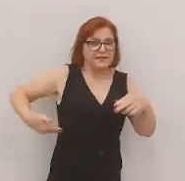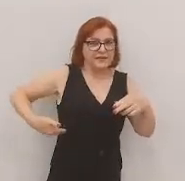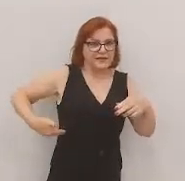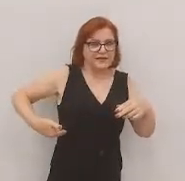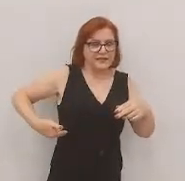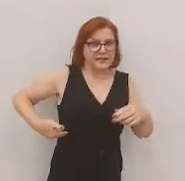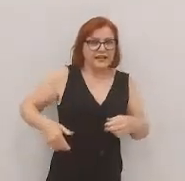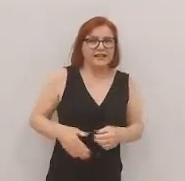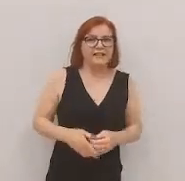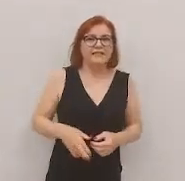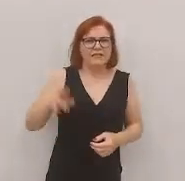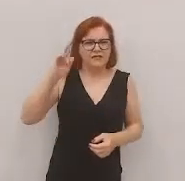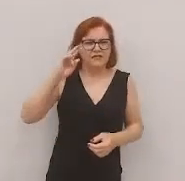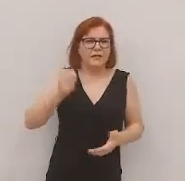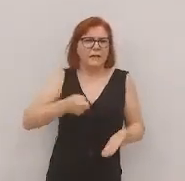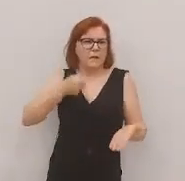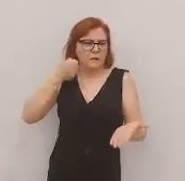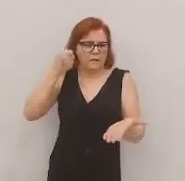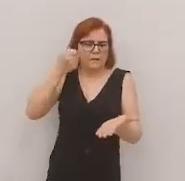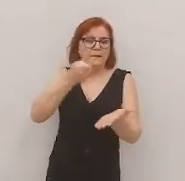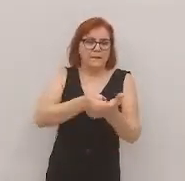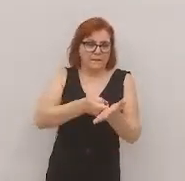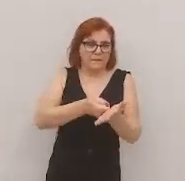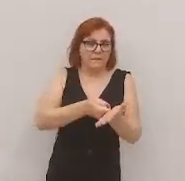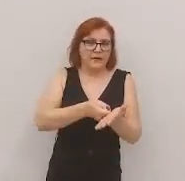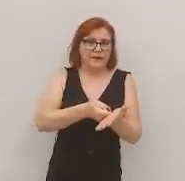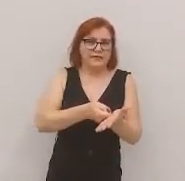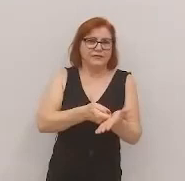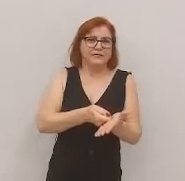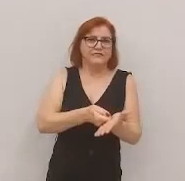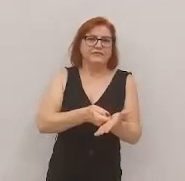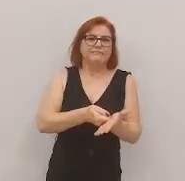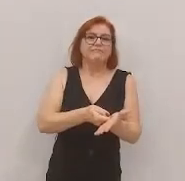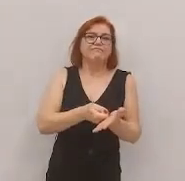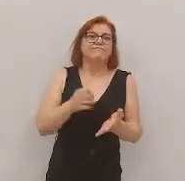o Senhor pagou o preço por ele.